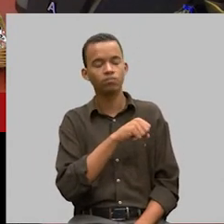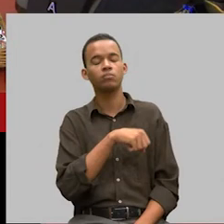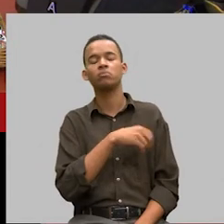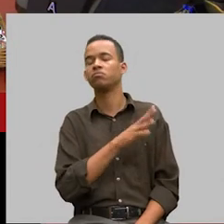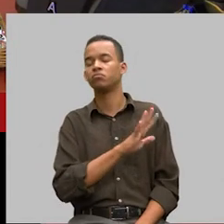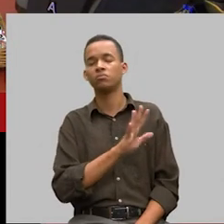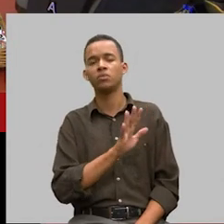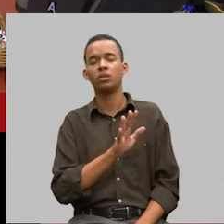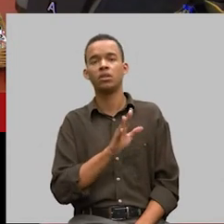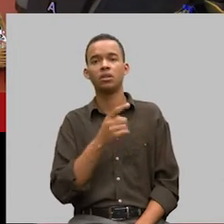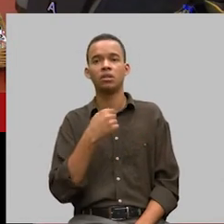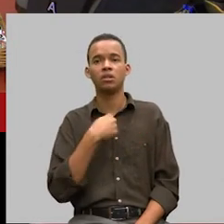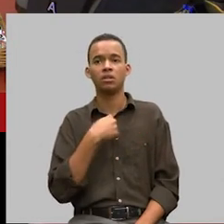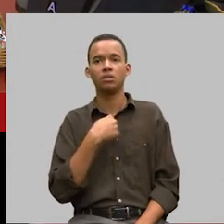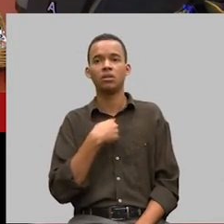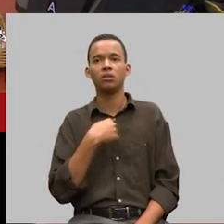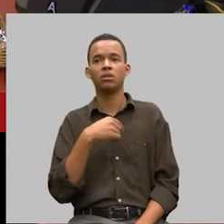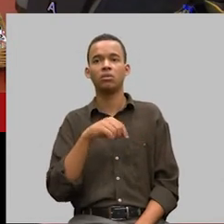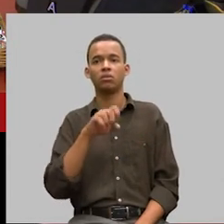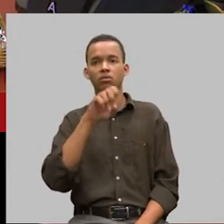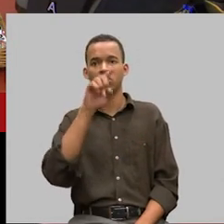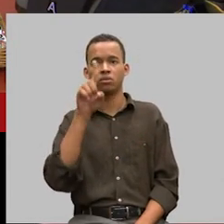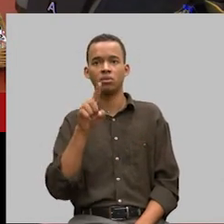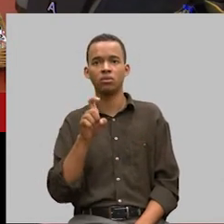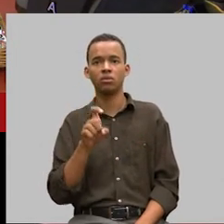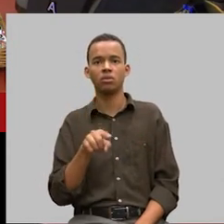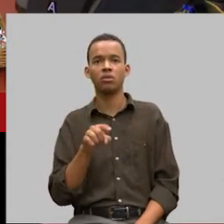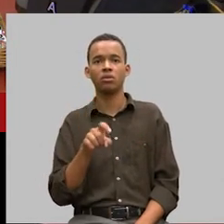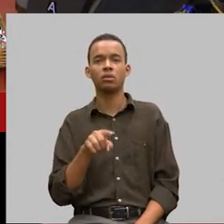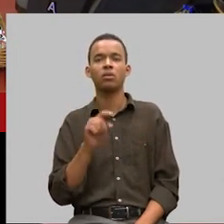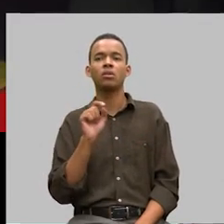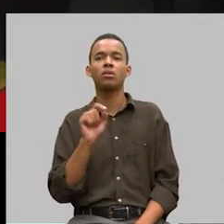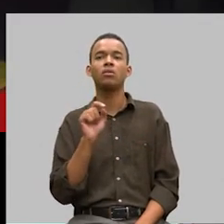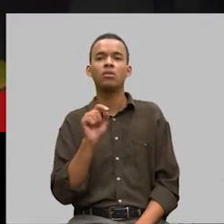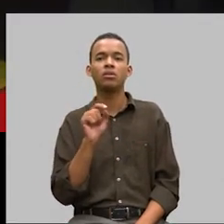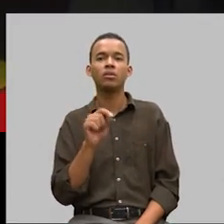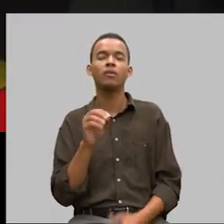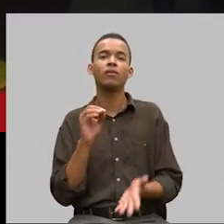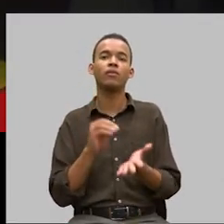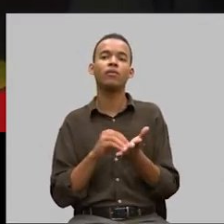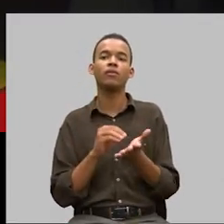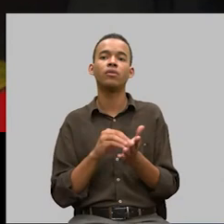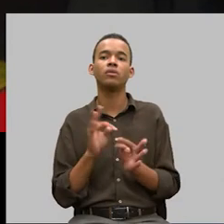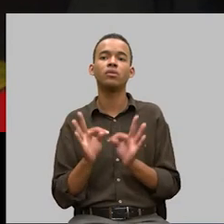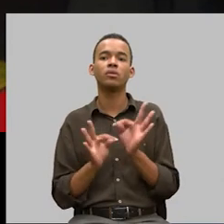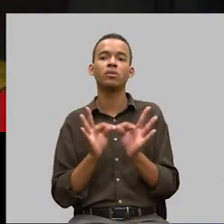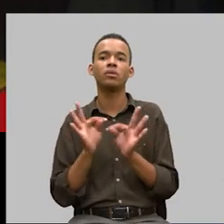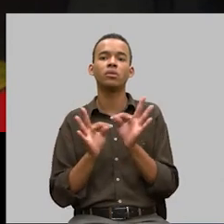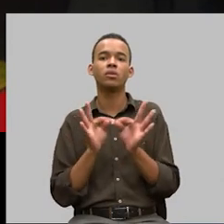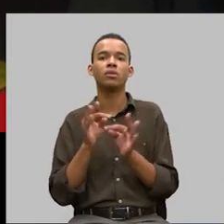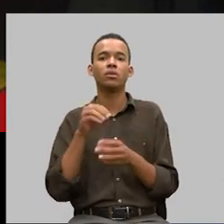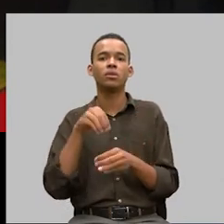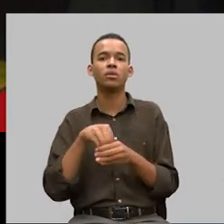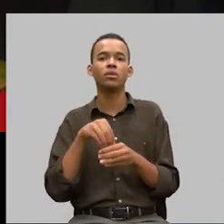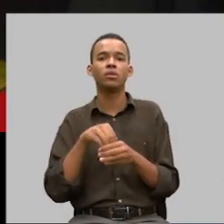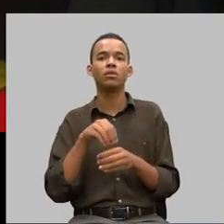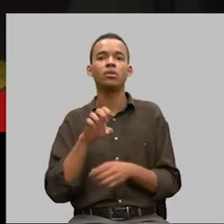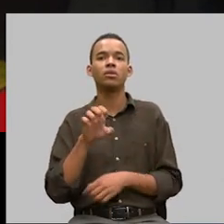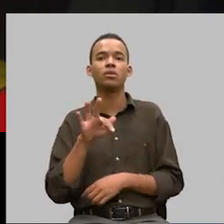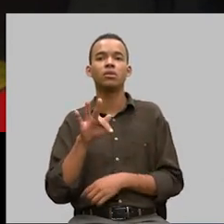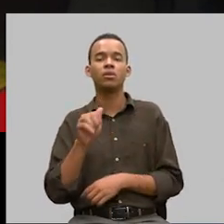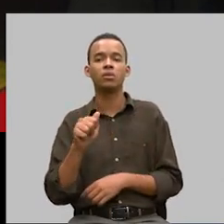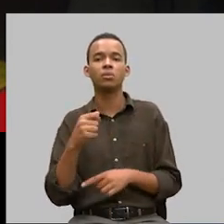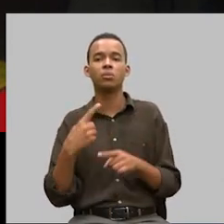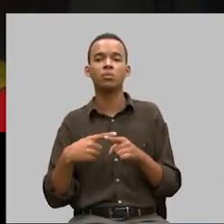eh a questão da da falta de tecnologia nas efas porque